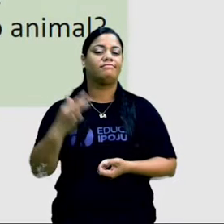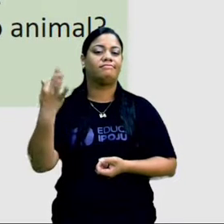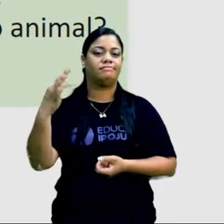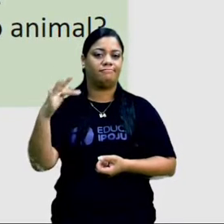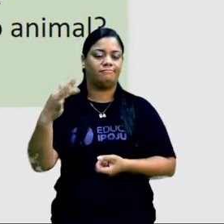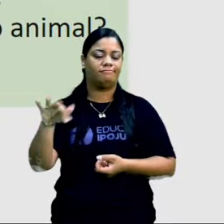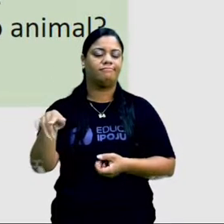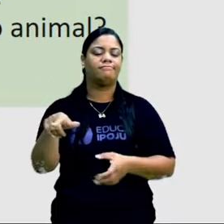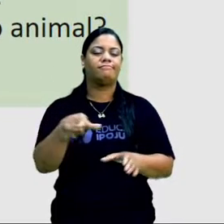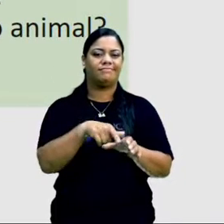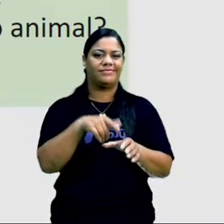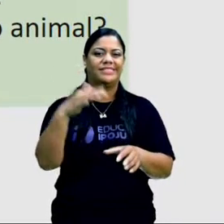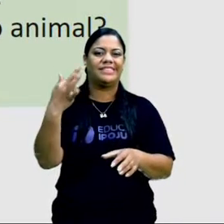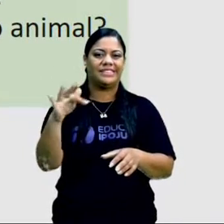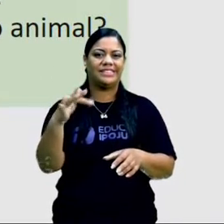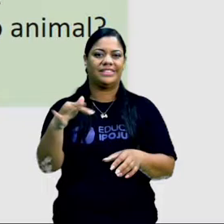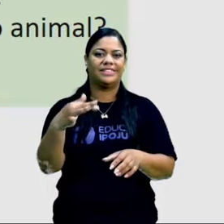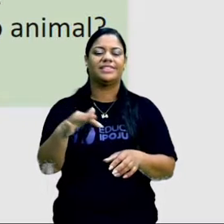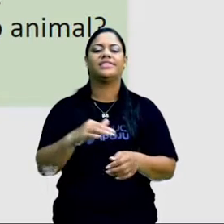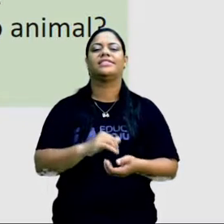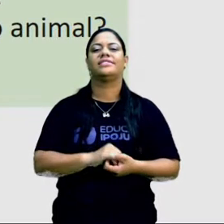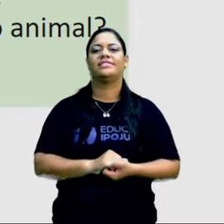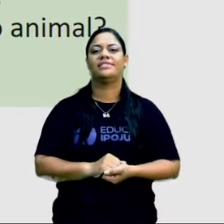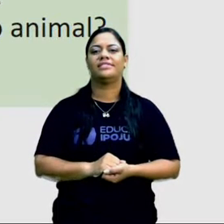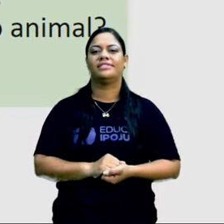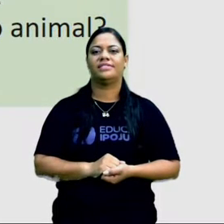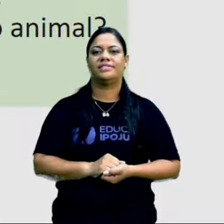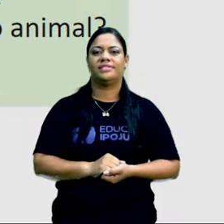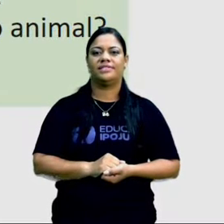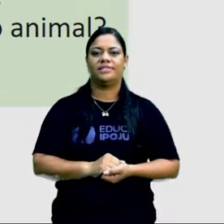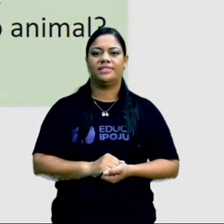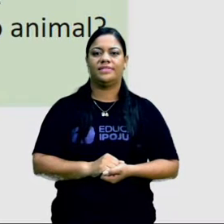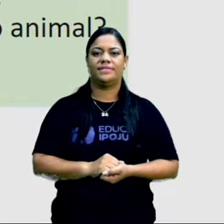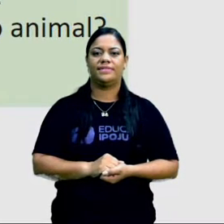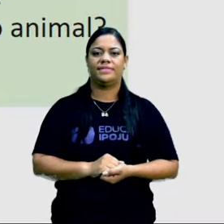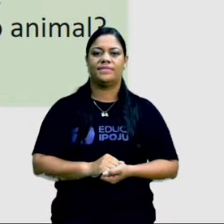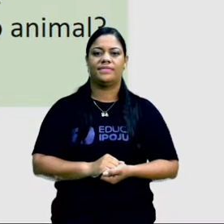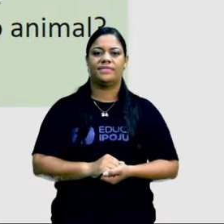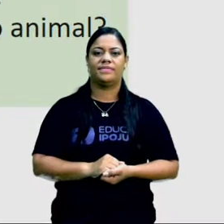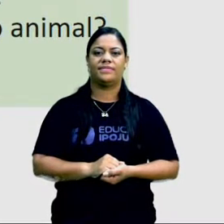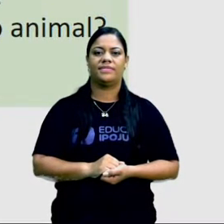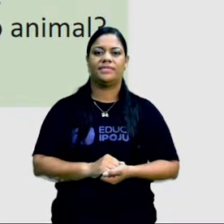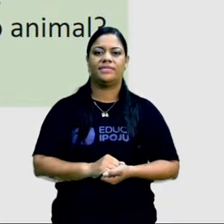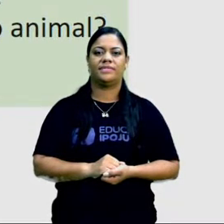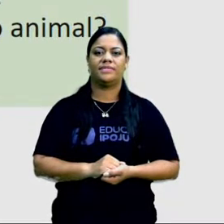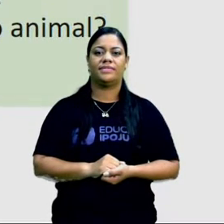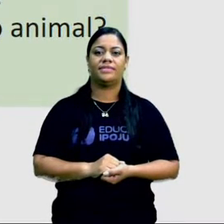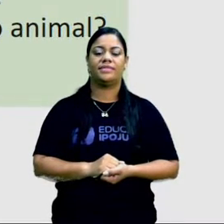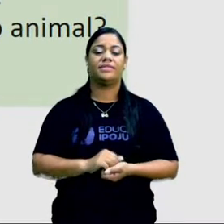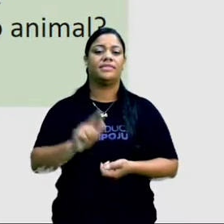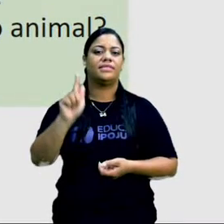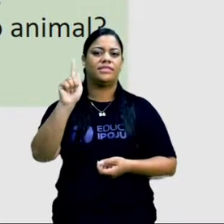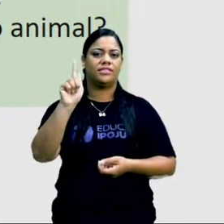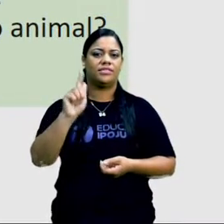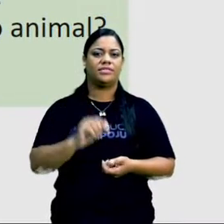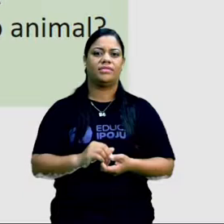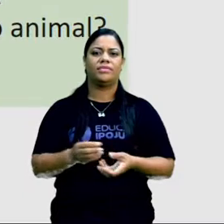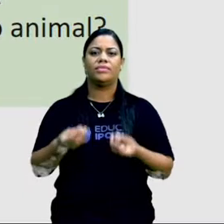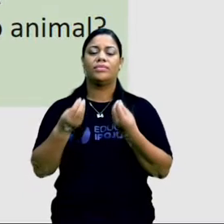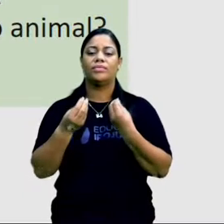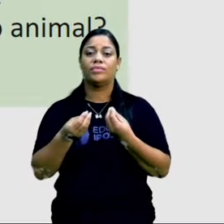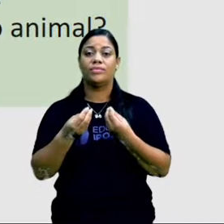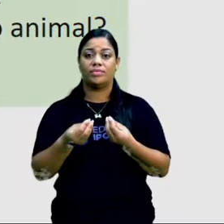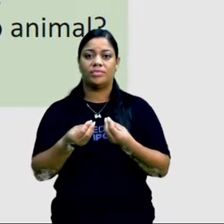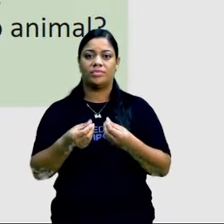Isso. Ele ficou com a perninha machucada. Aí, a letra G é como a Relia